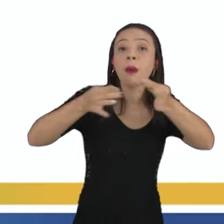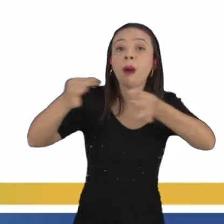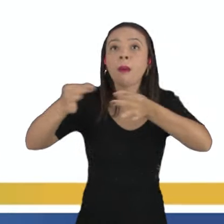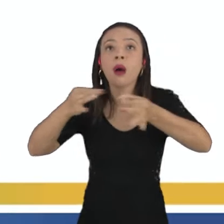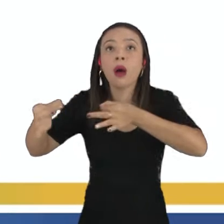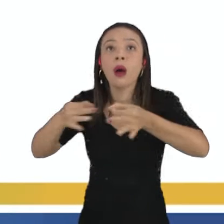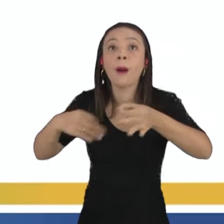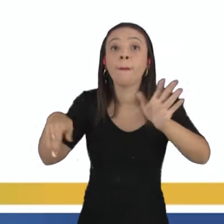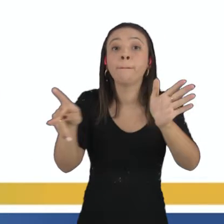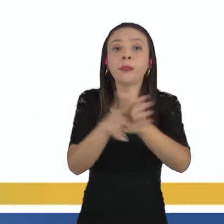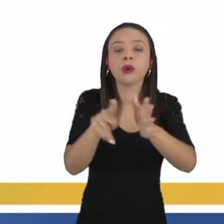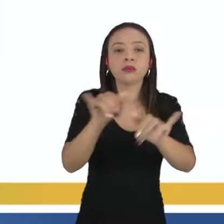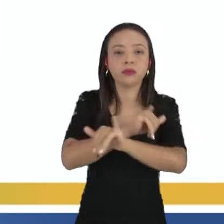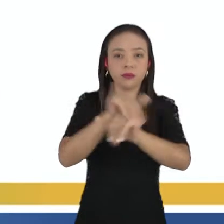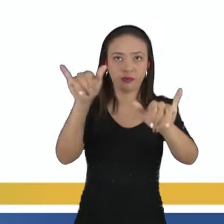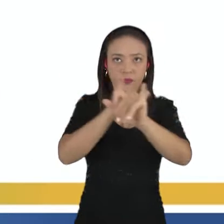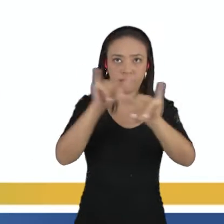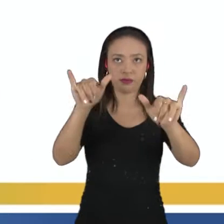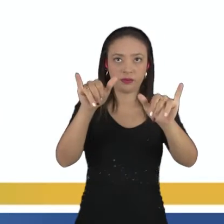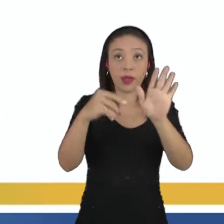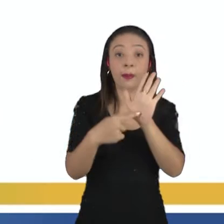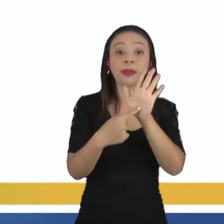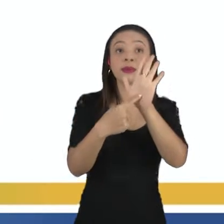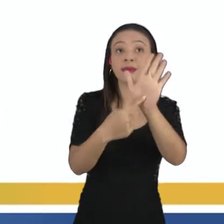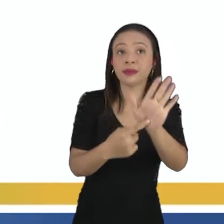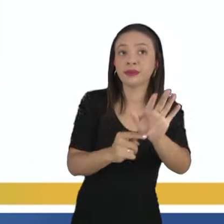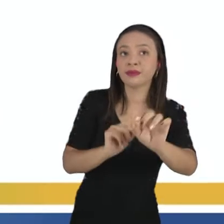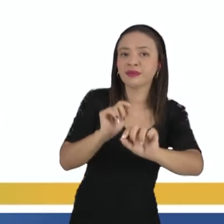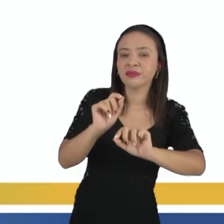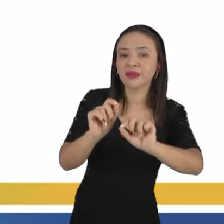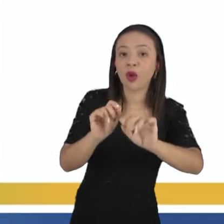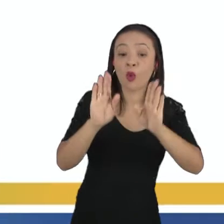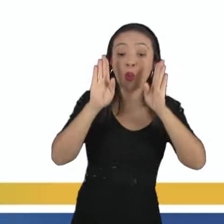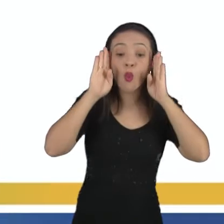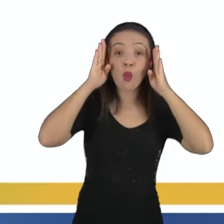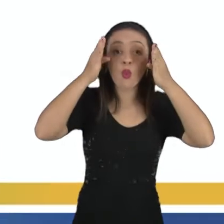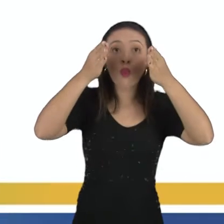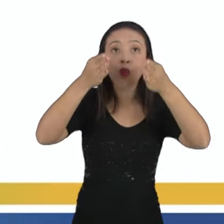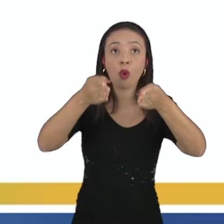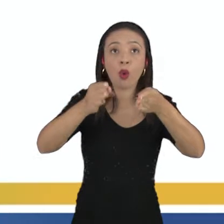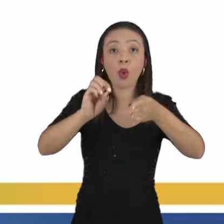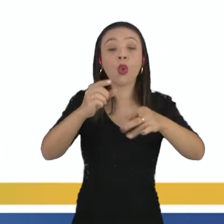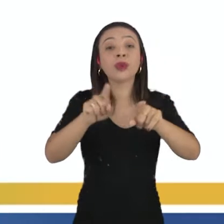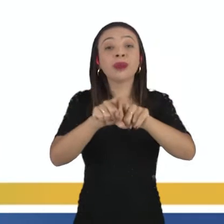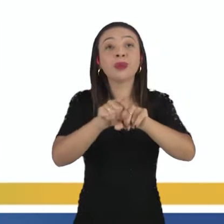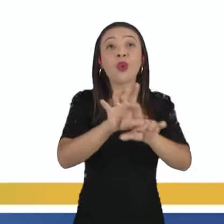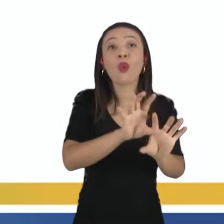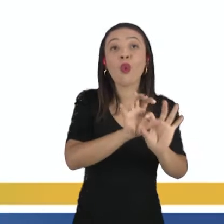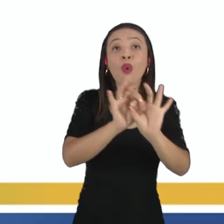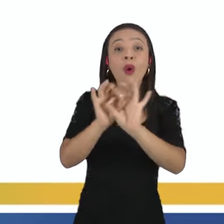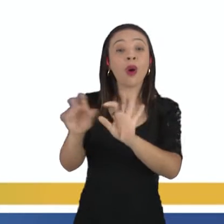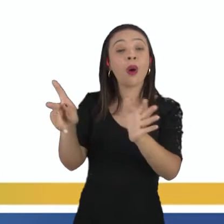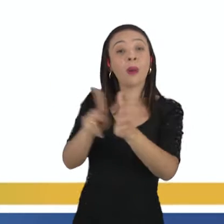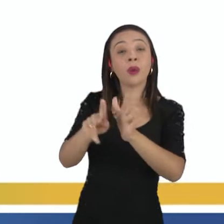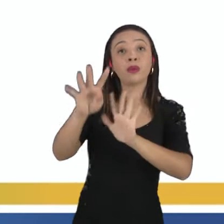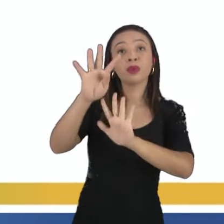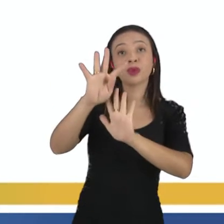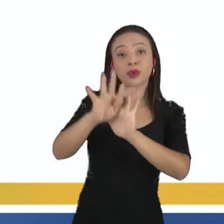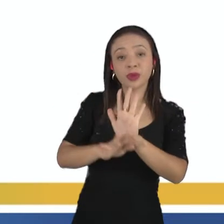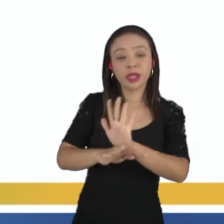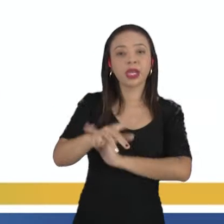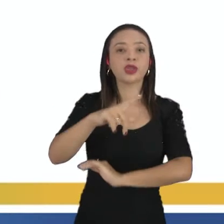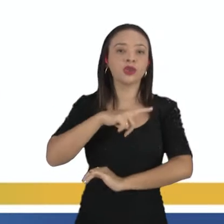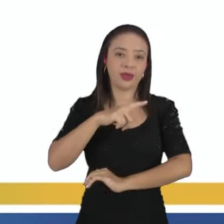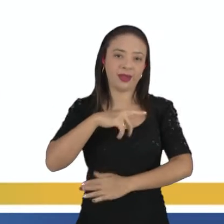argumentativos do enunciado, apontando com isso a direção ou o sentido para qual o texto está